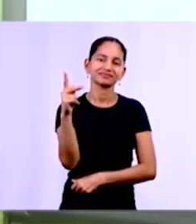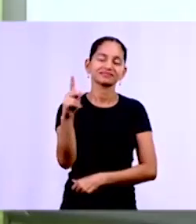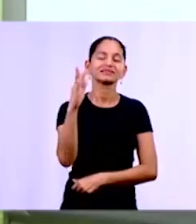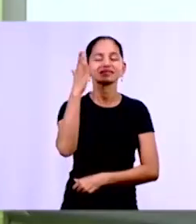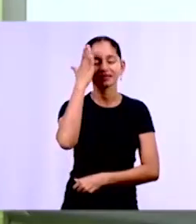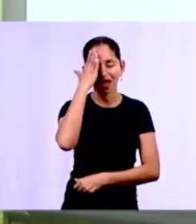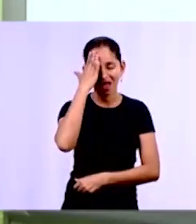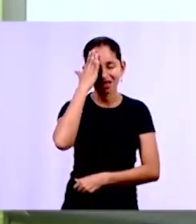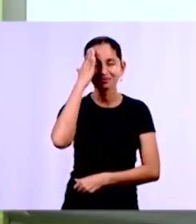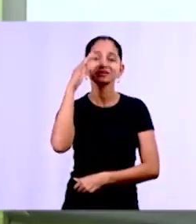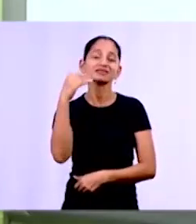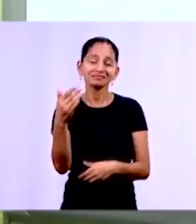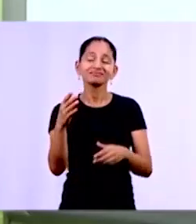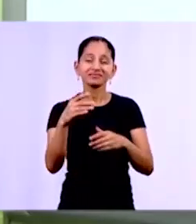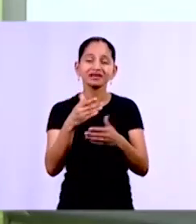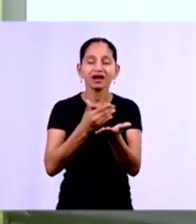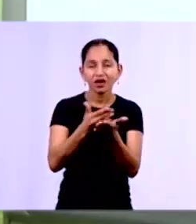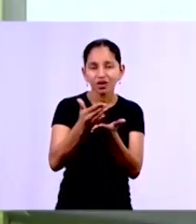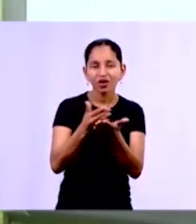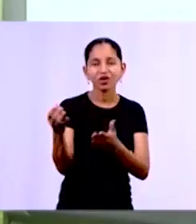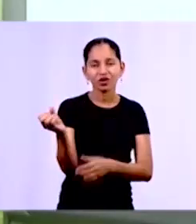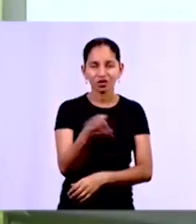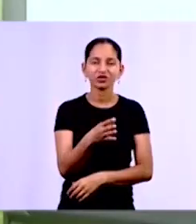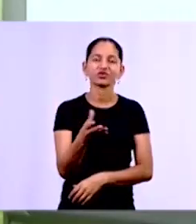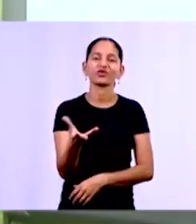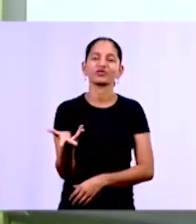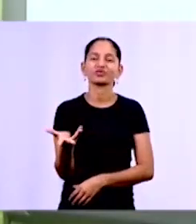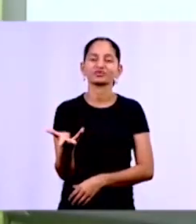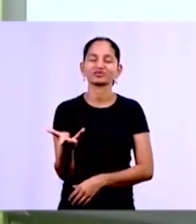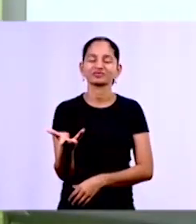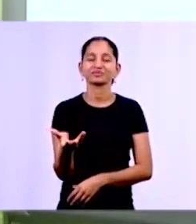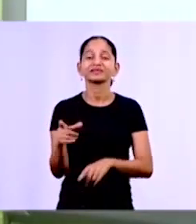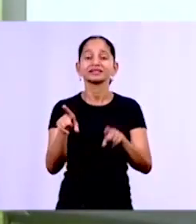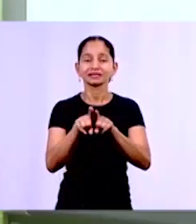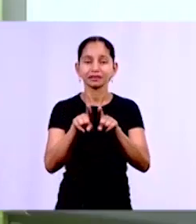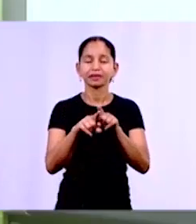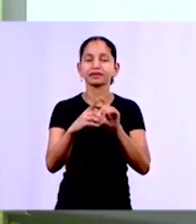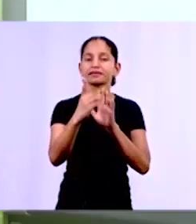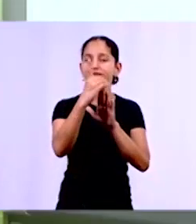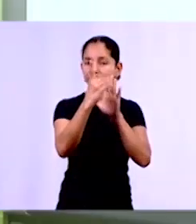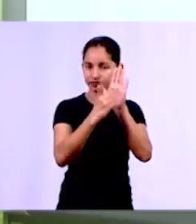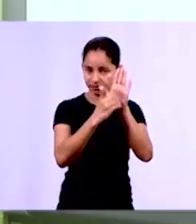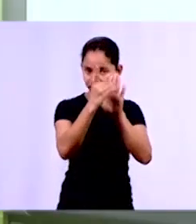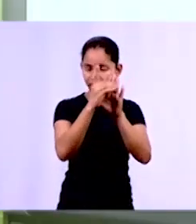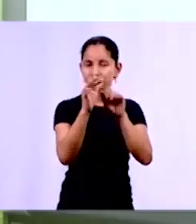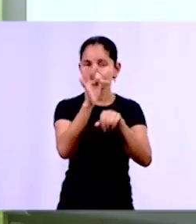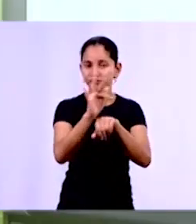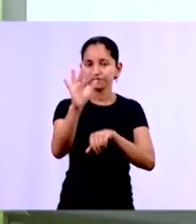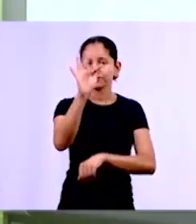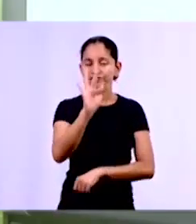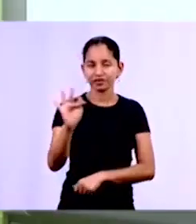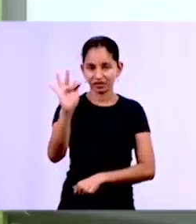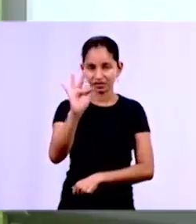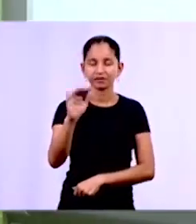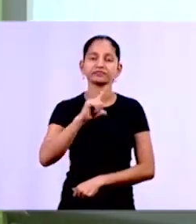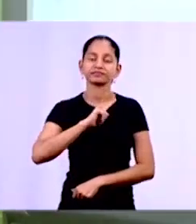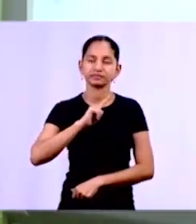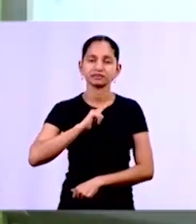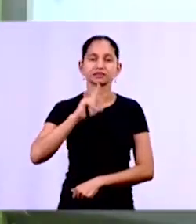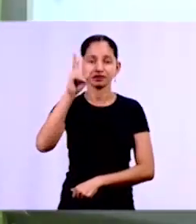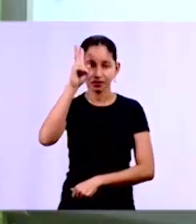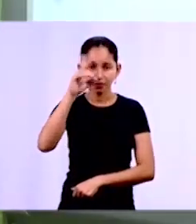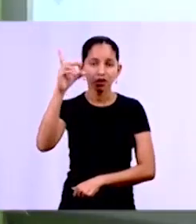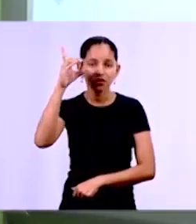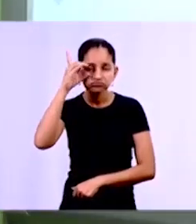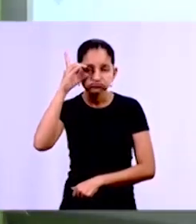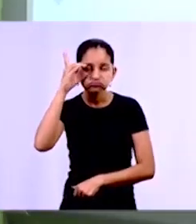existe essa demanda, né, computação em nuvens. Existe um decreto federal, né, aconteceu no ano passado por causa daquela invasão dos dados da Dilma,